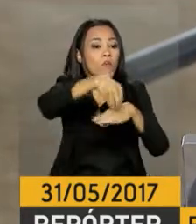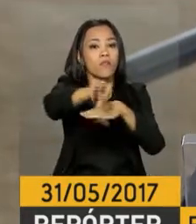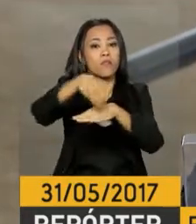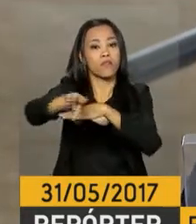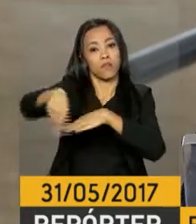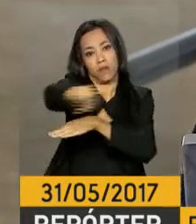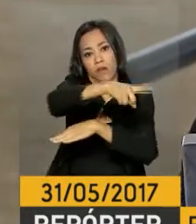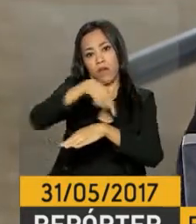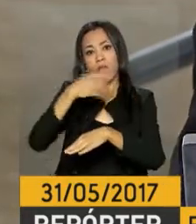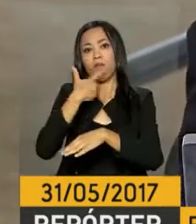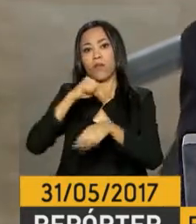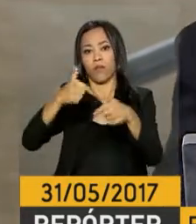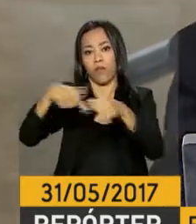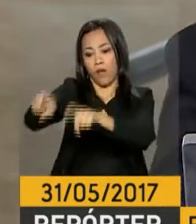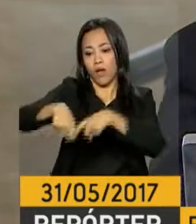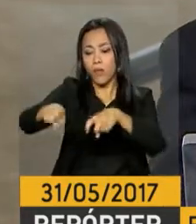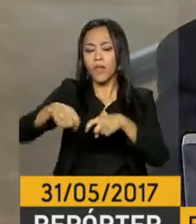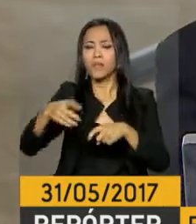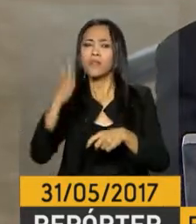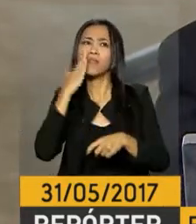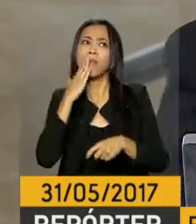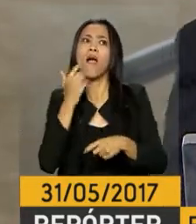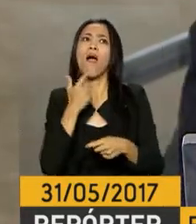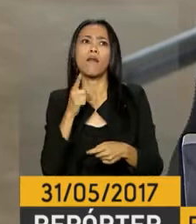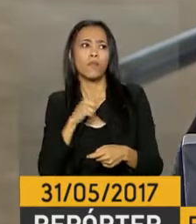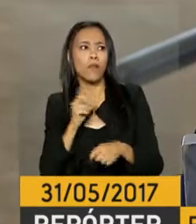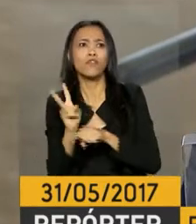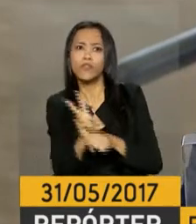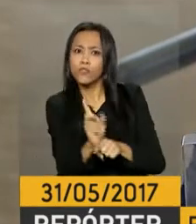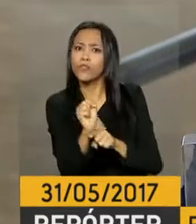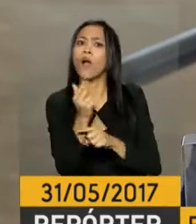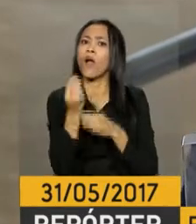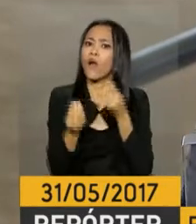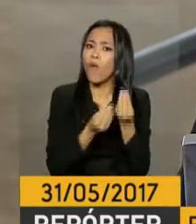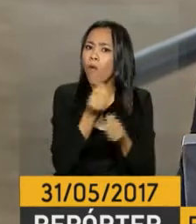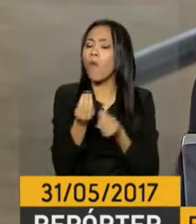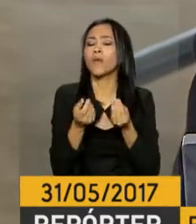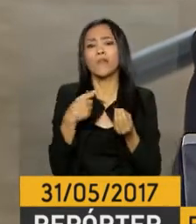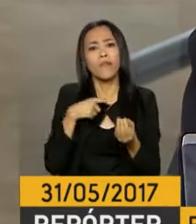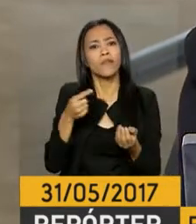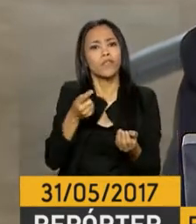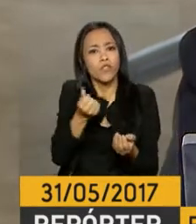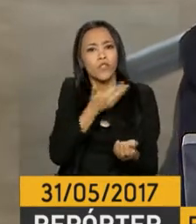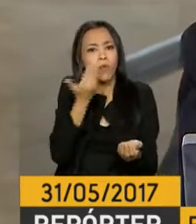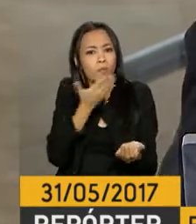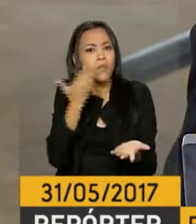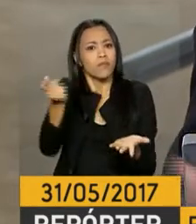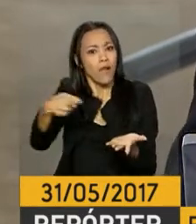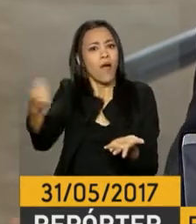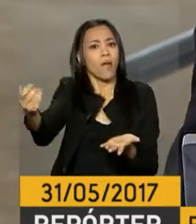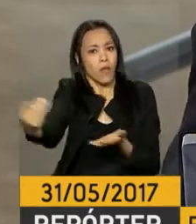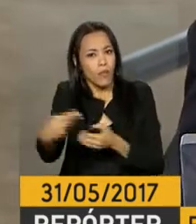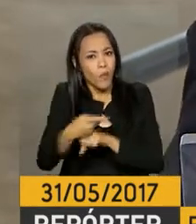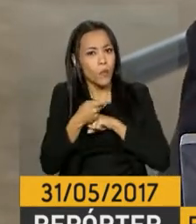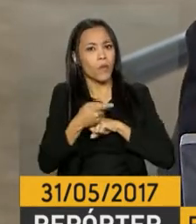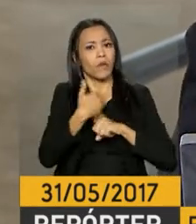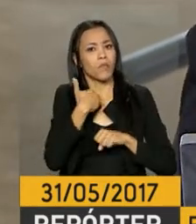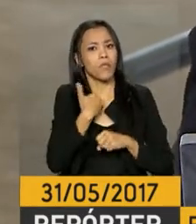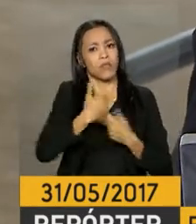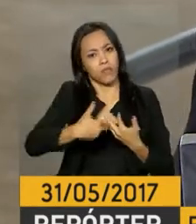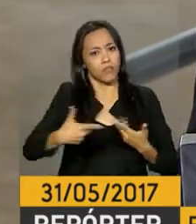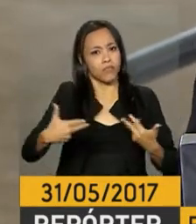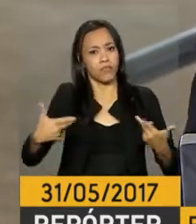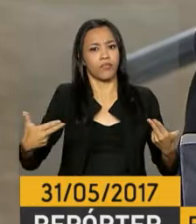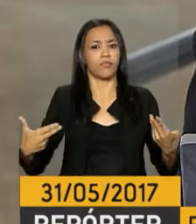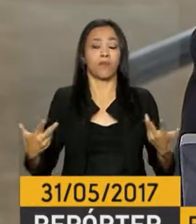ele tenha acesso à política pública do financiamento e que tem recursos sobrando aí, repetidamente ao longo dos anos.